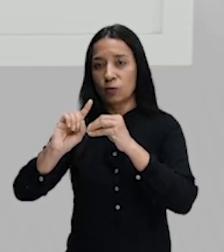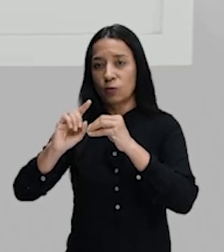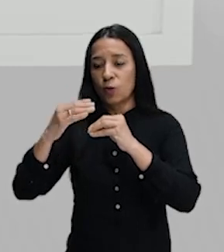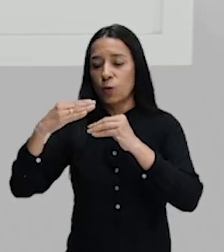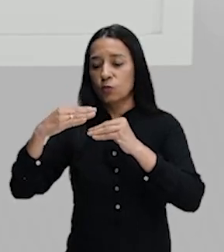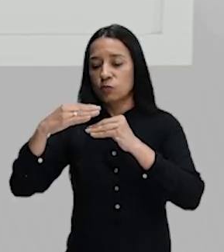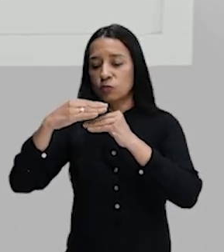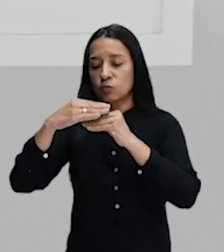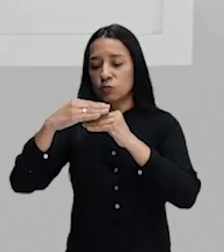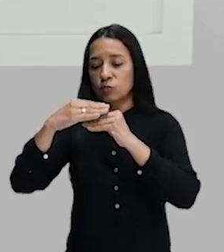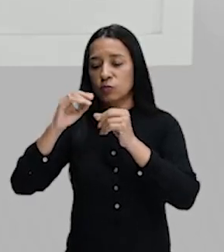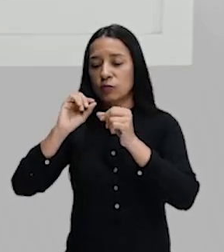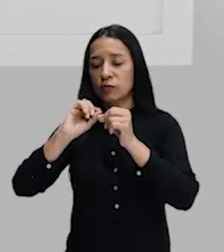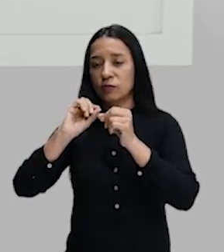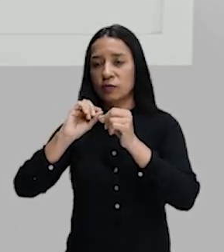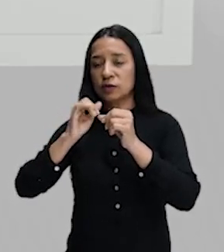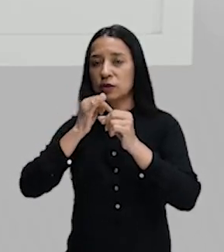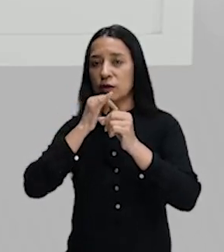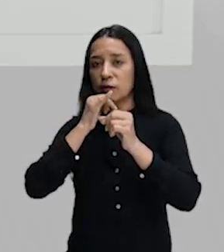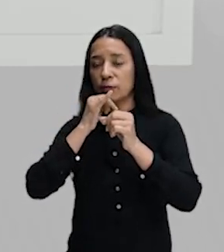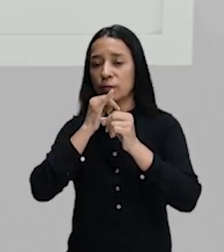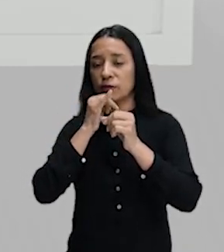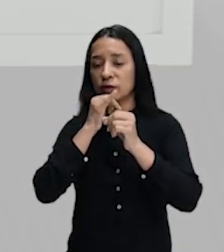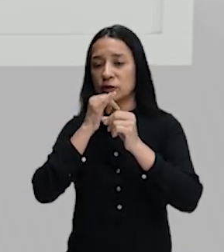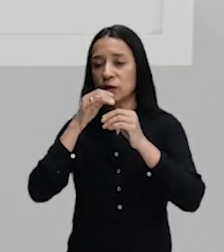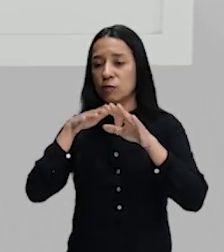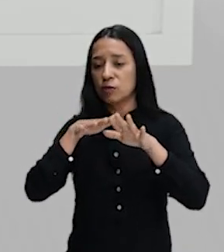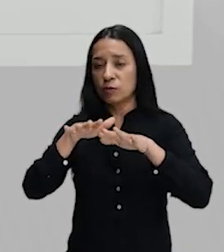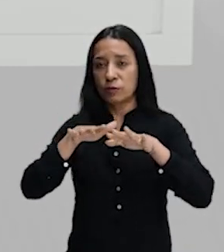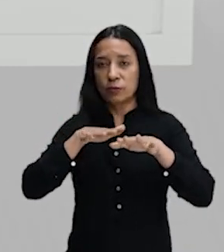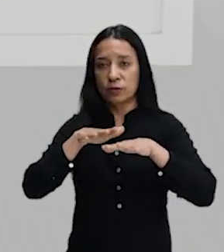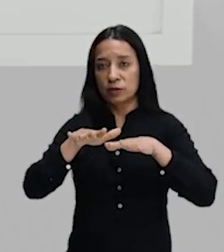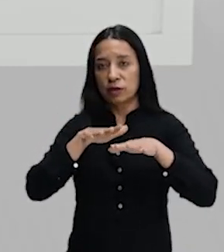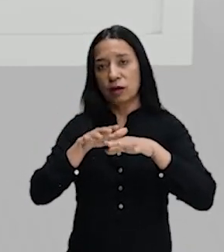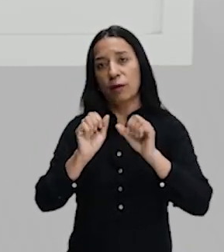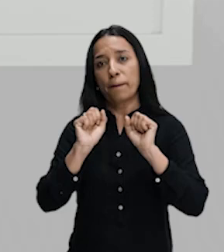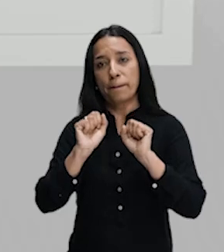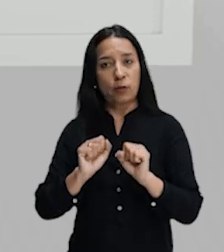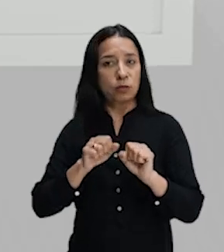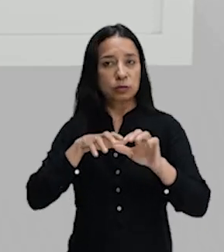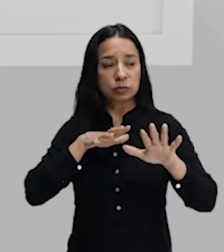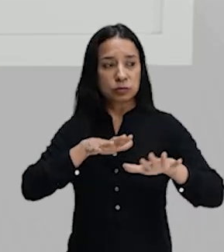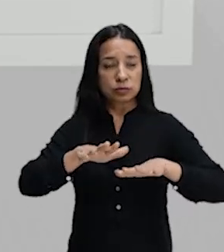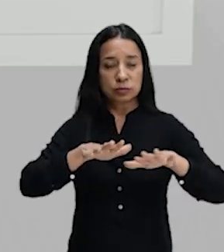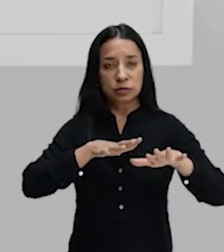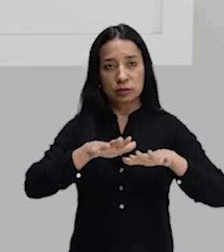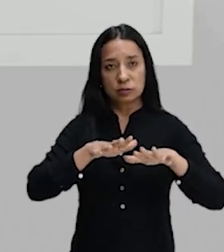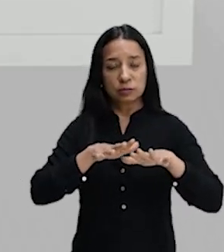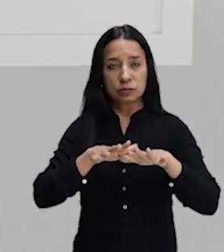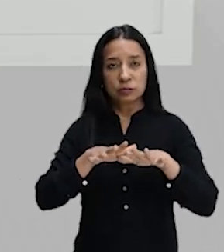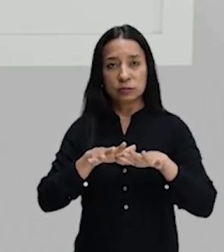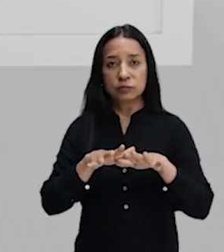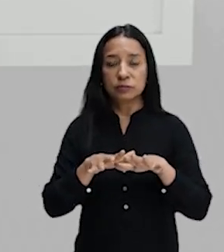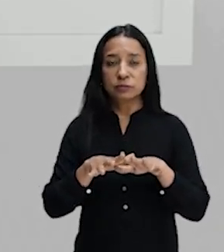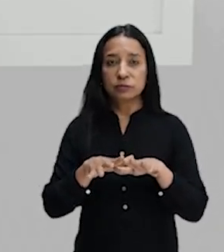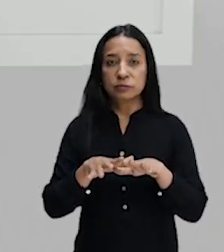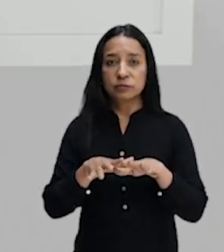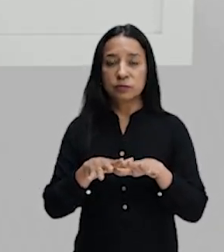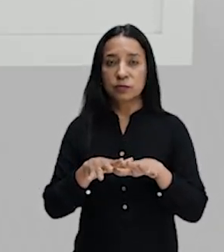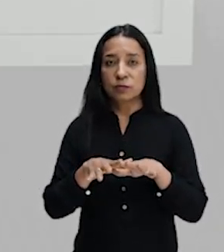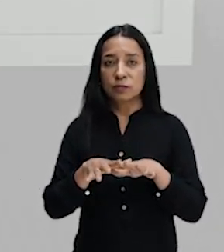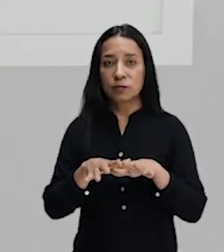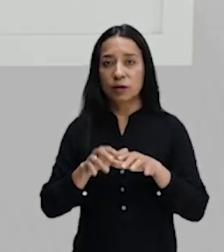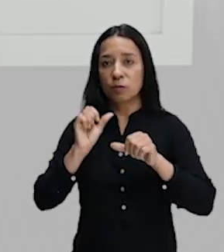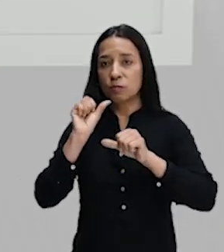que pode fazer, por exemplo, ele se mover? Certo? Ele pode se mover através